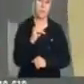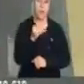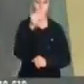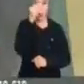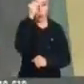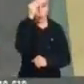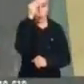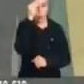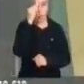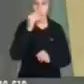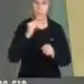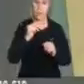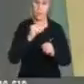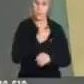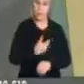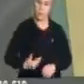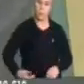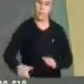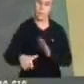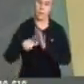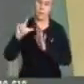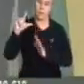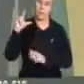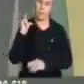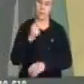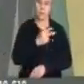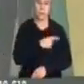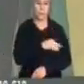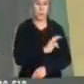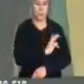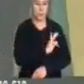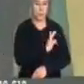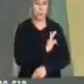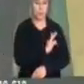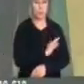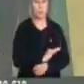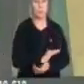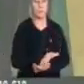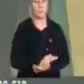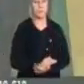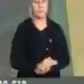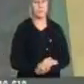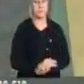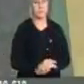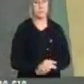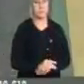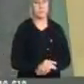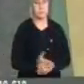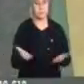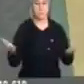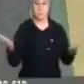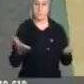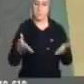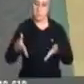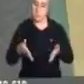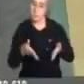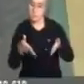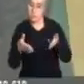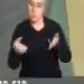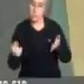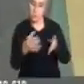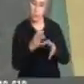herança maldita que recebemos do governo anterior, do governo do PT. A nova diretriz para as